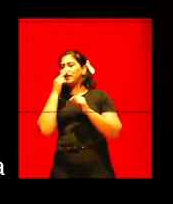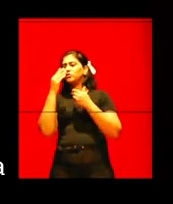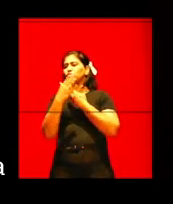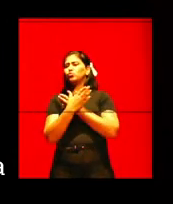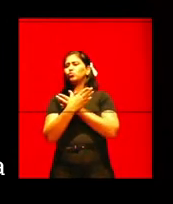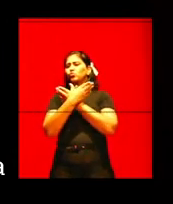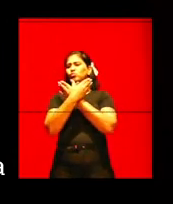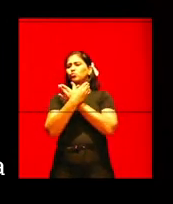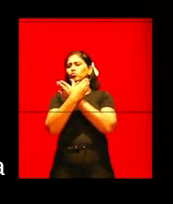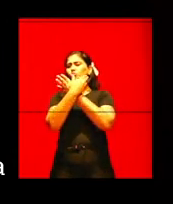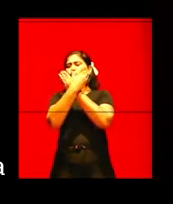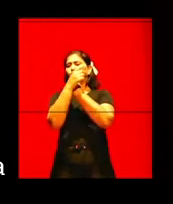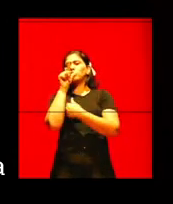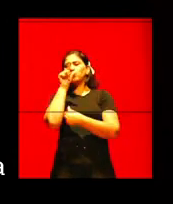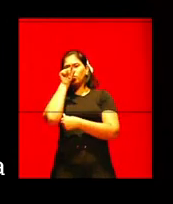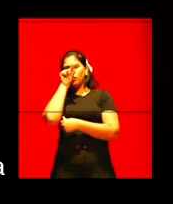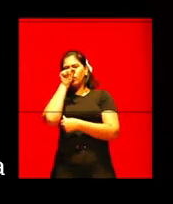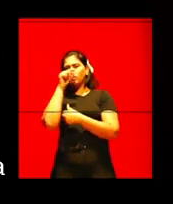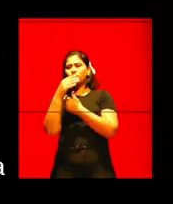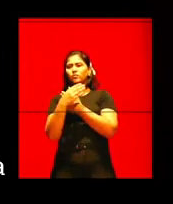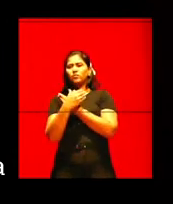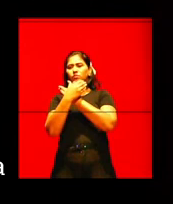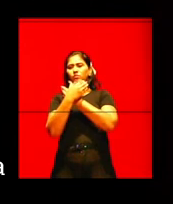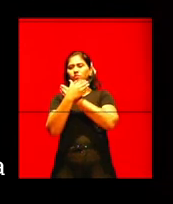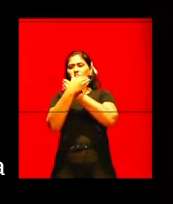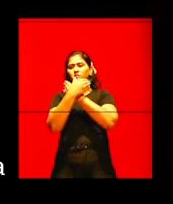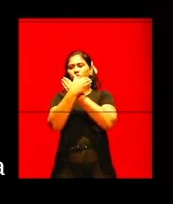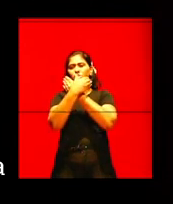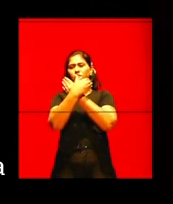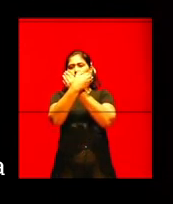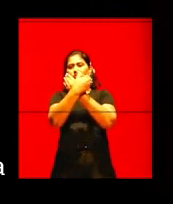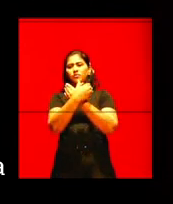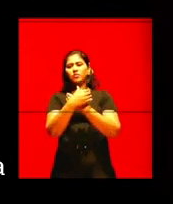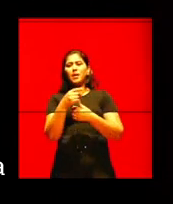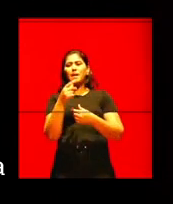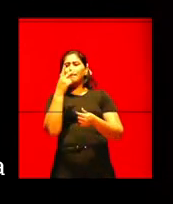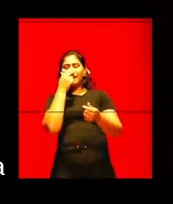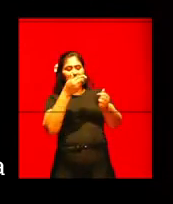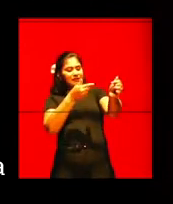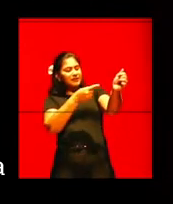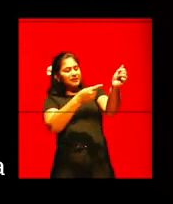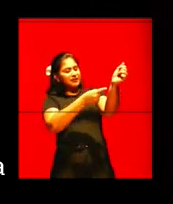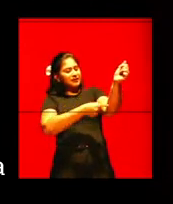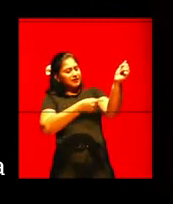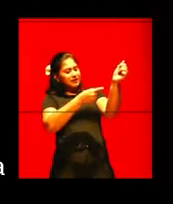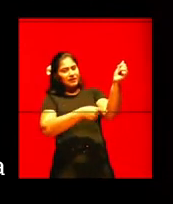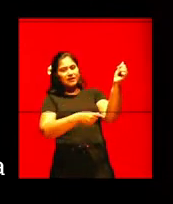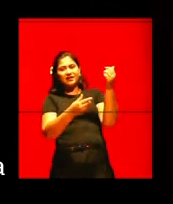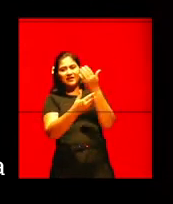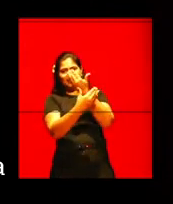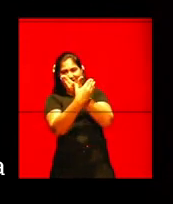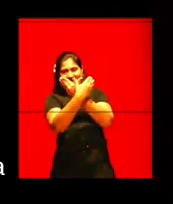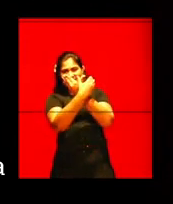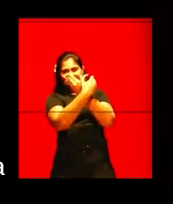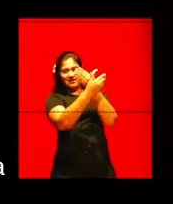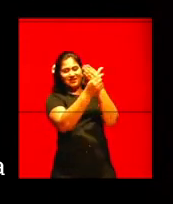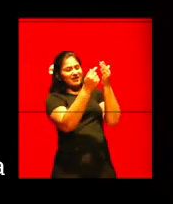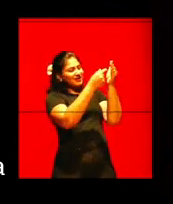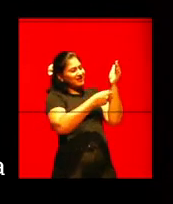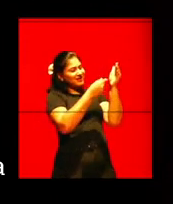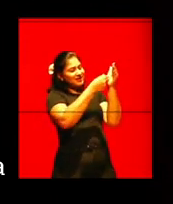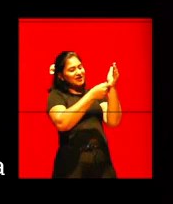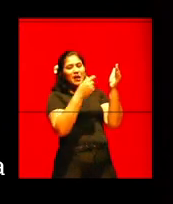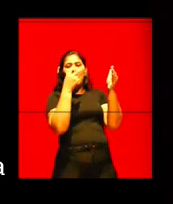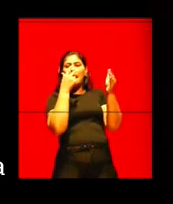pomba. E ela, na asa dela, ela tem um risquinho branquinho. Só que na época da seca,